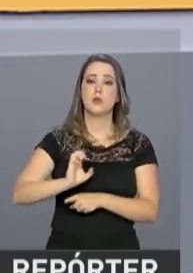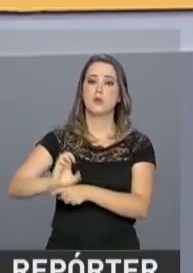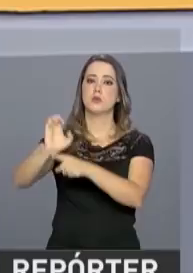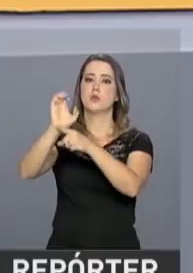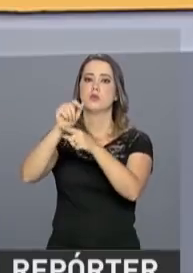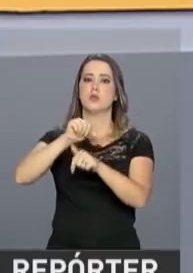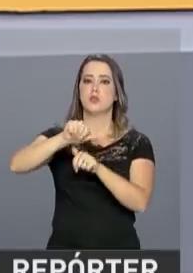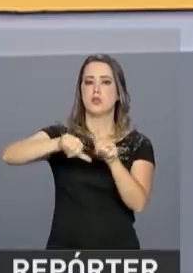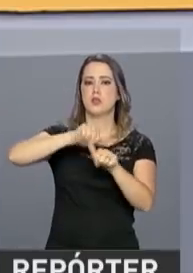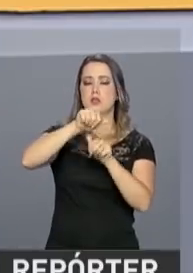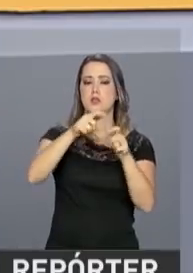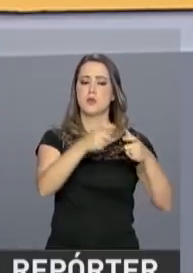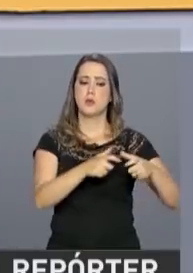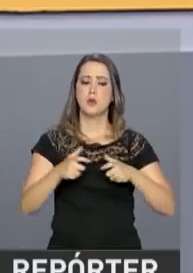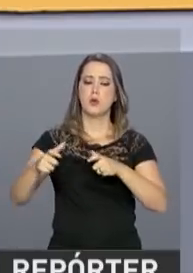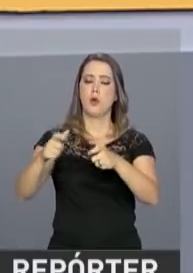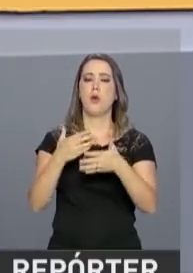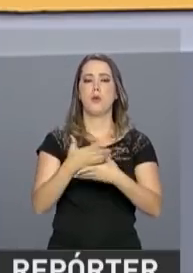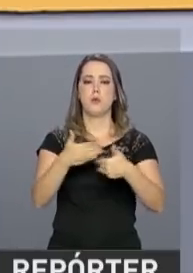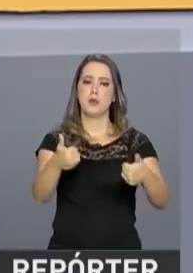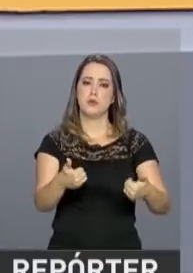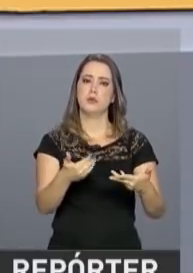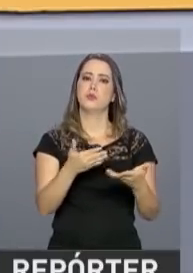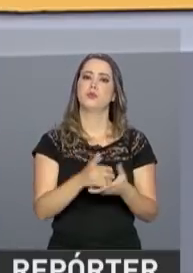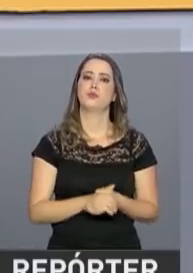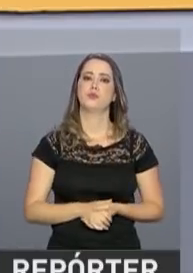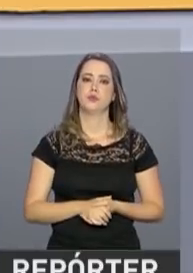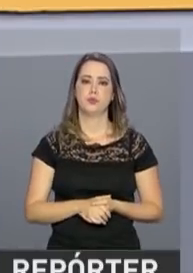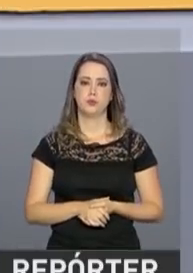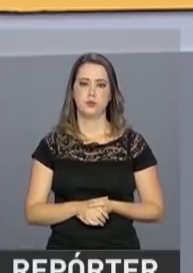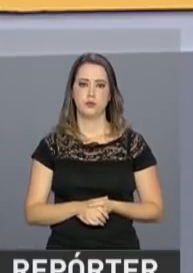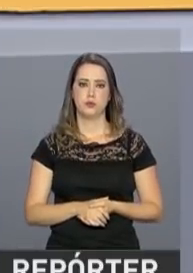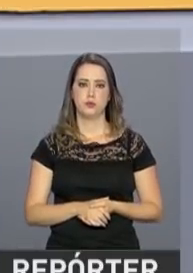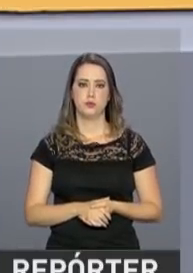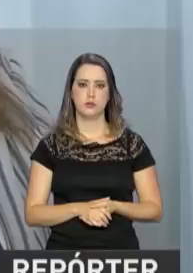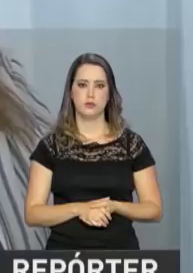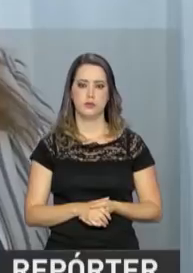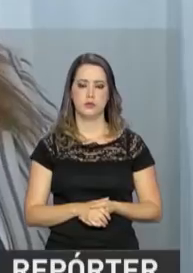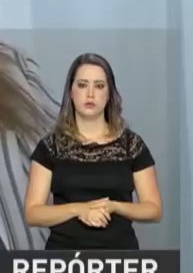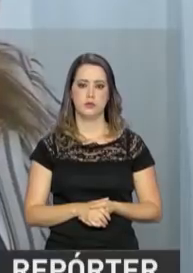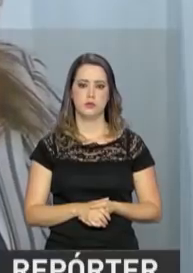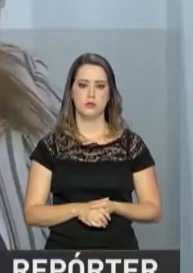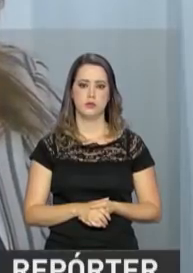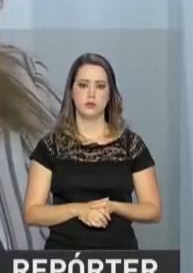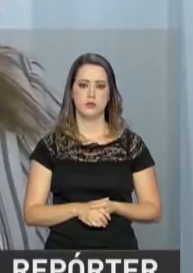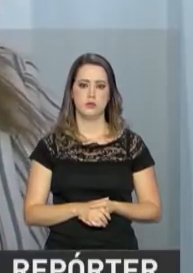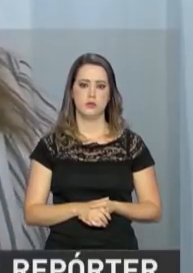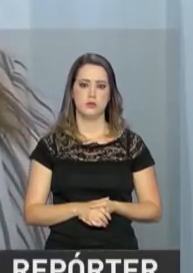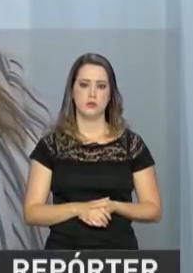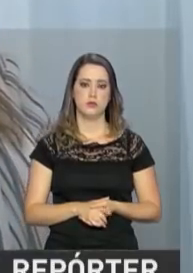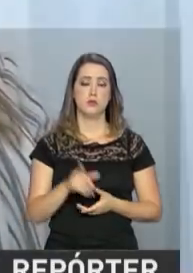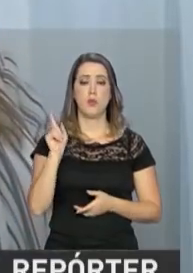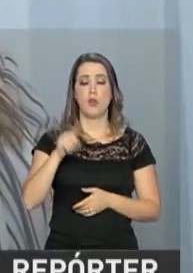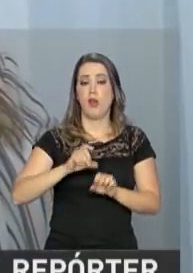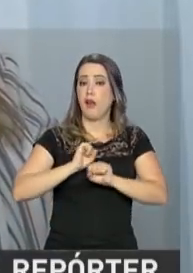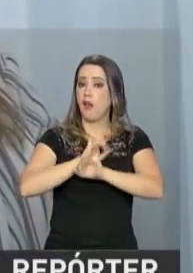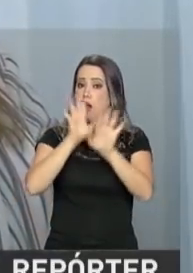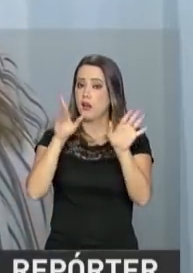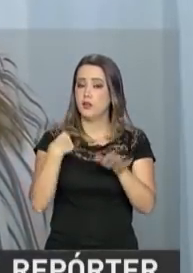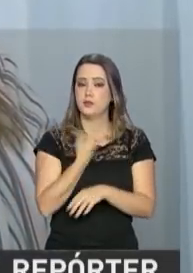ou seja a transferência dos venezuelanos para outros estados brasileiras evidentemente